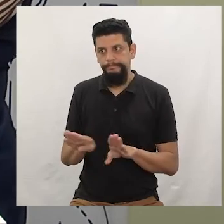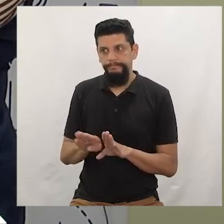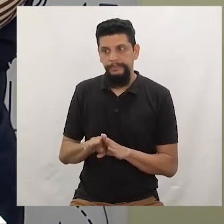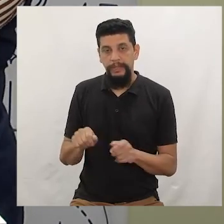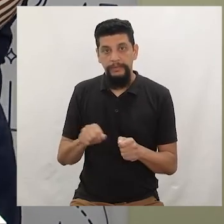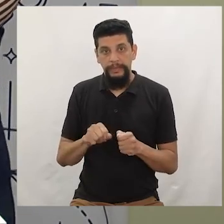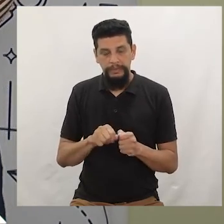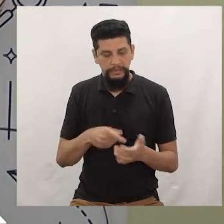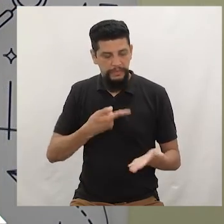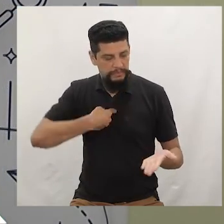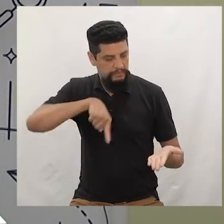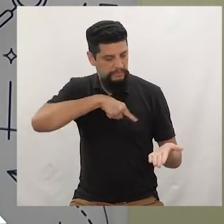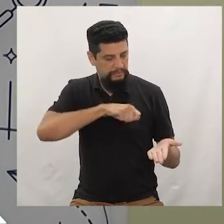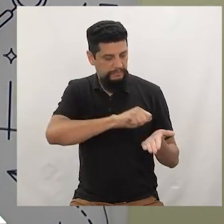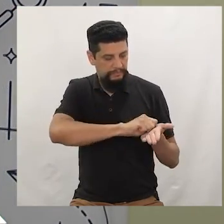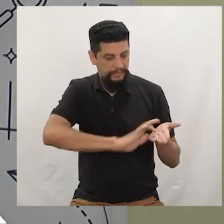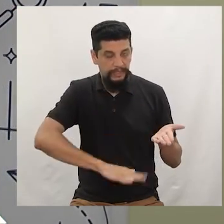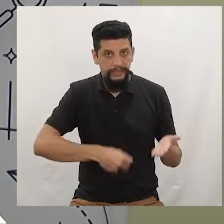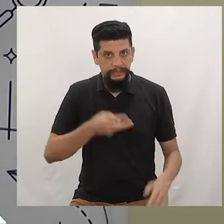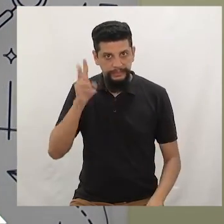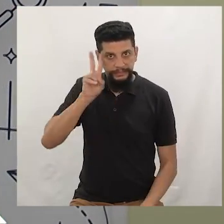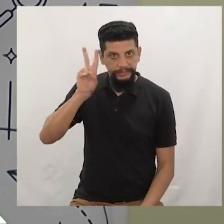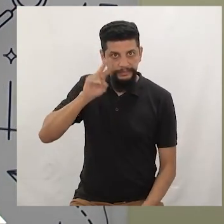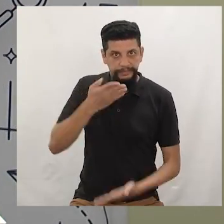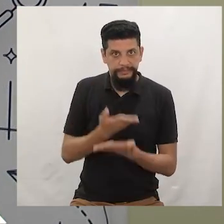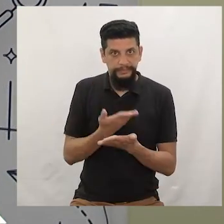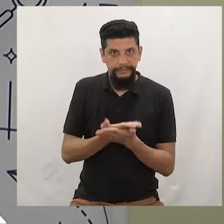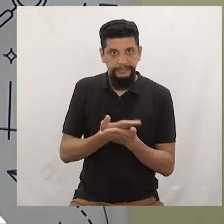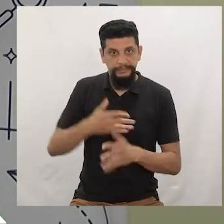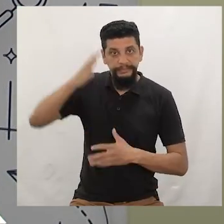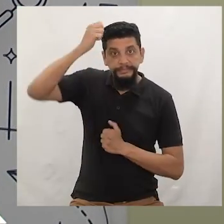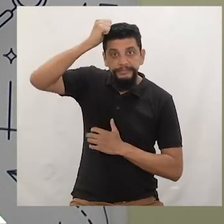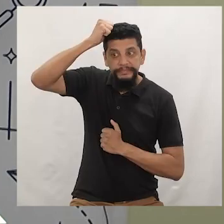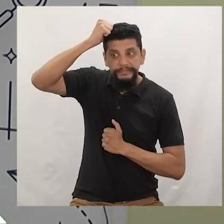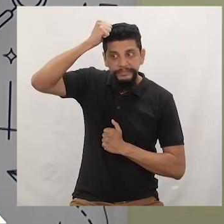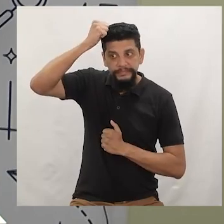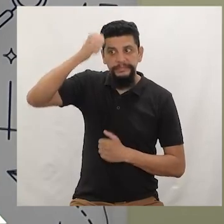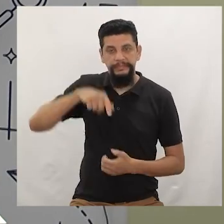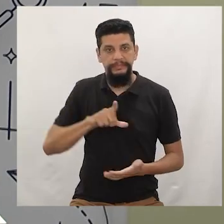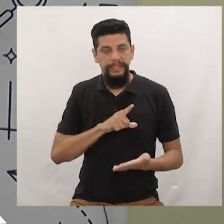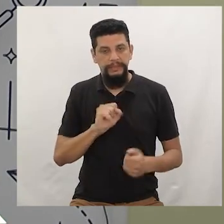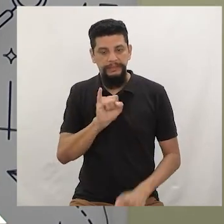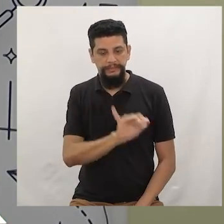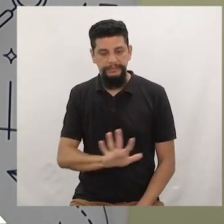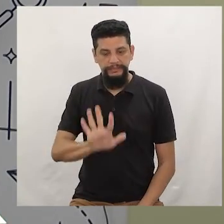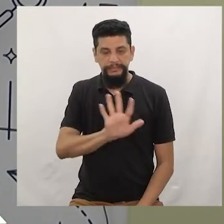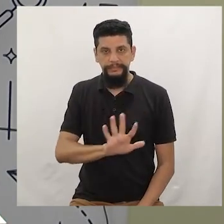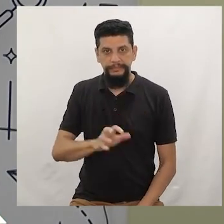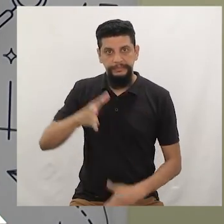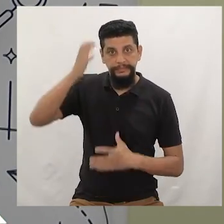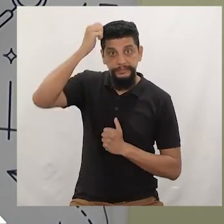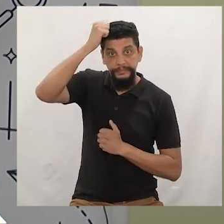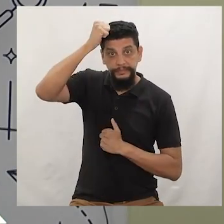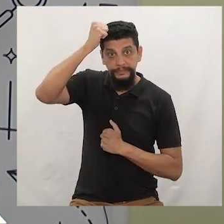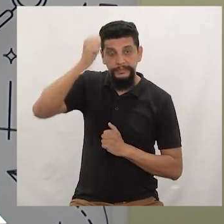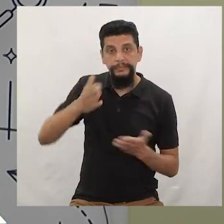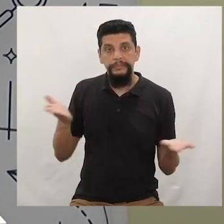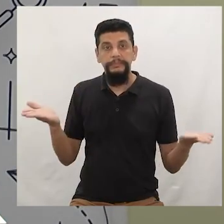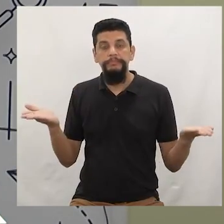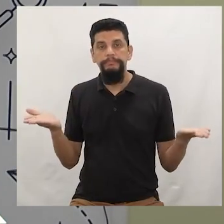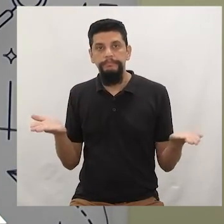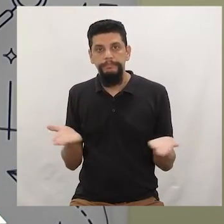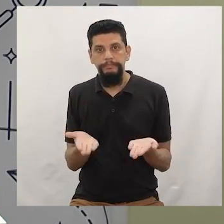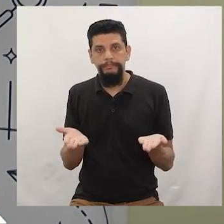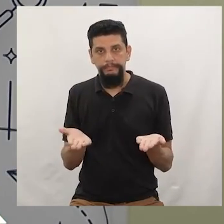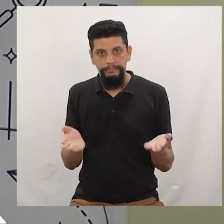né, professora Cris? Nós fizemos a nossa atividade. Lembra da aula do macaco? Aqui nós temos uma imagem do macaco.